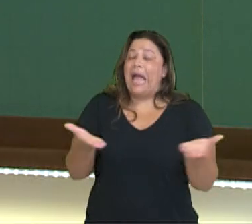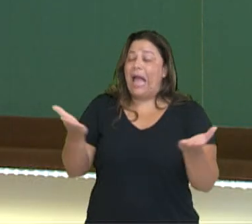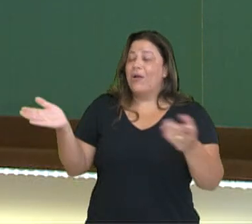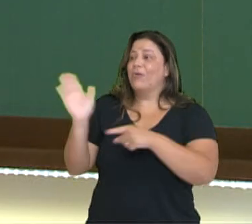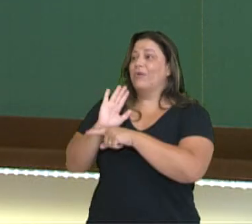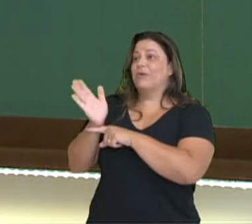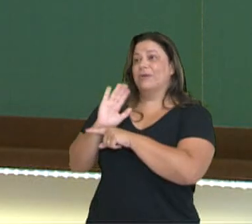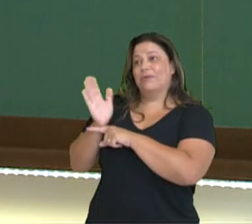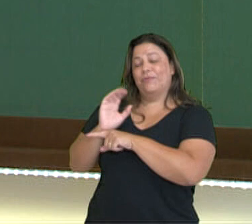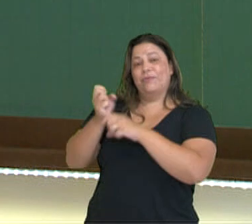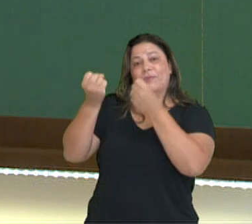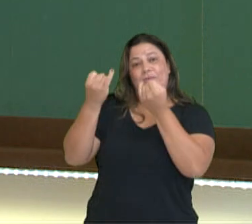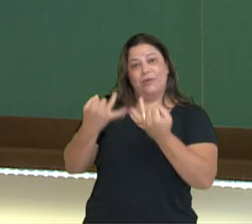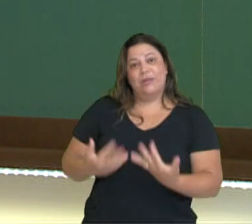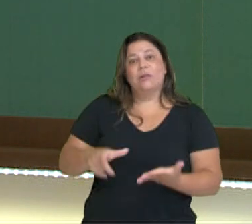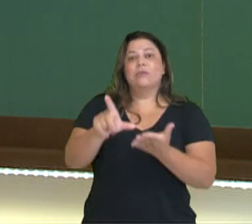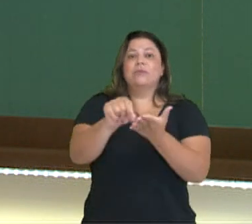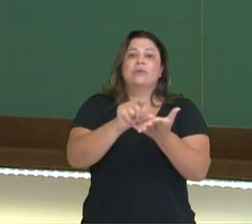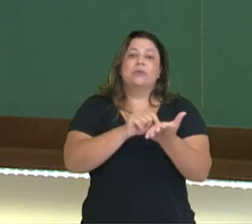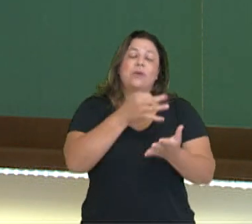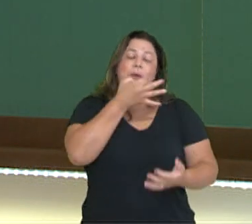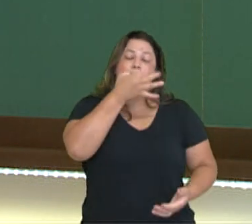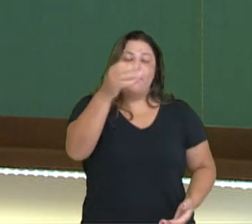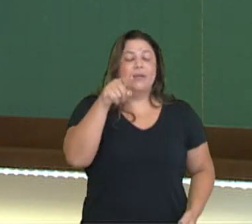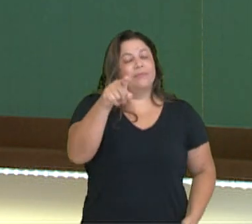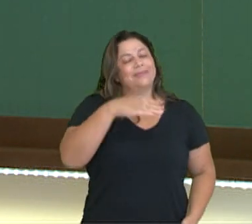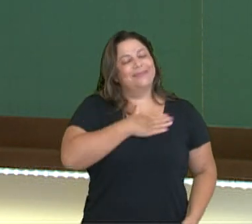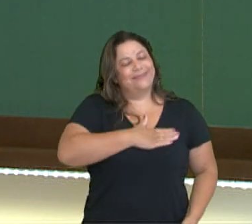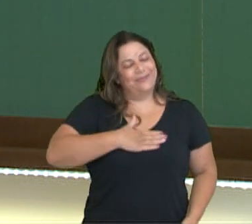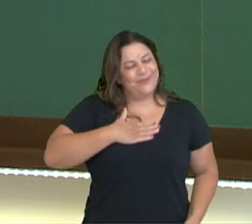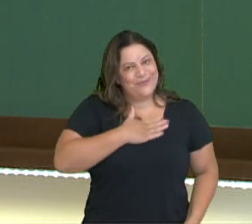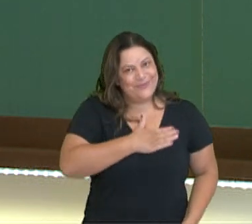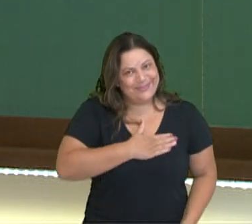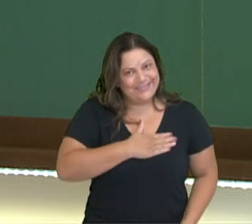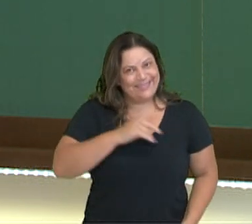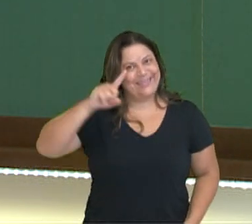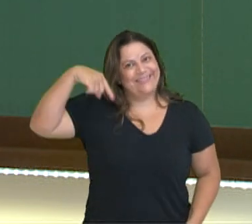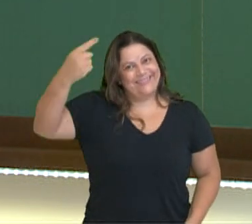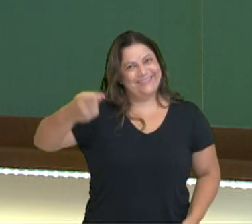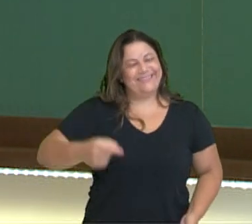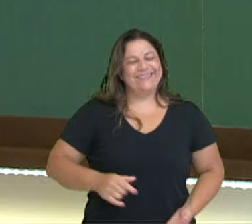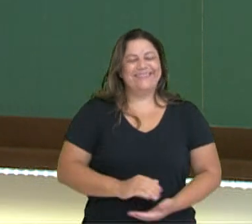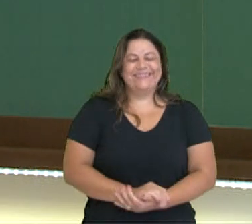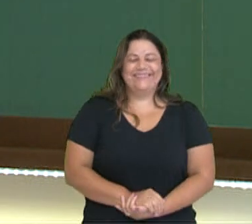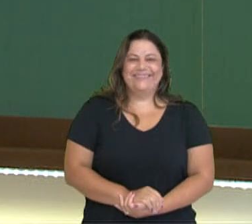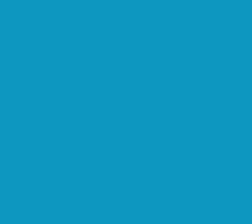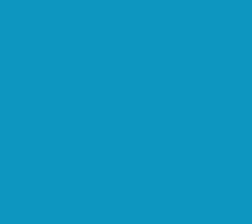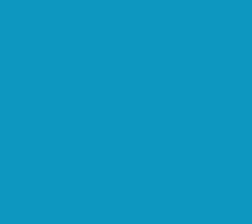falamos sobre artigo de opinião. Espero que vocês tenham gostado. Até breve!